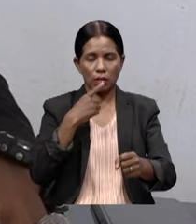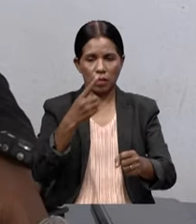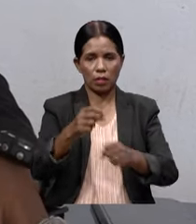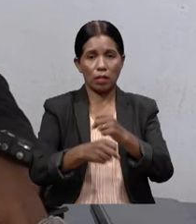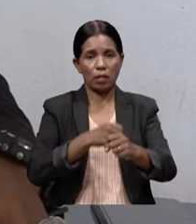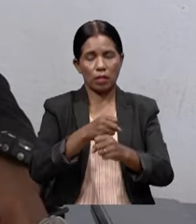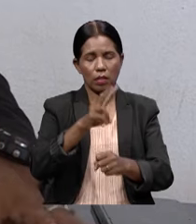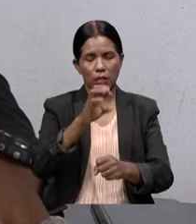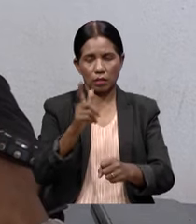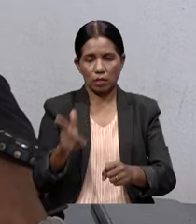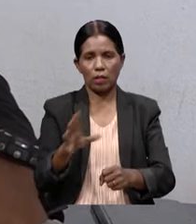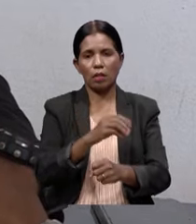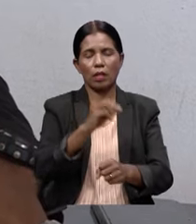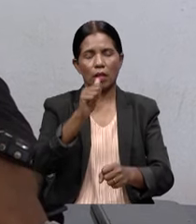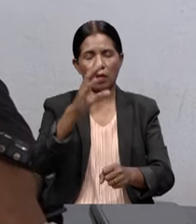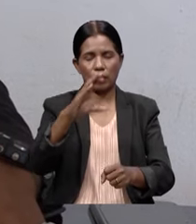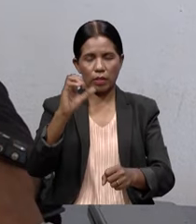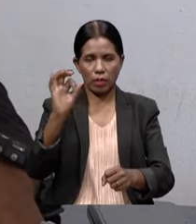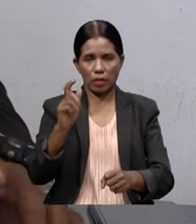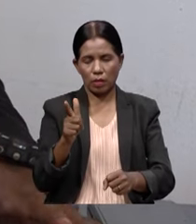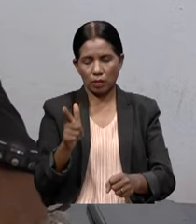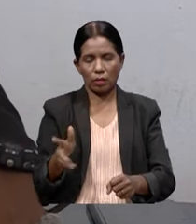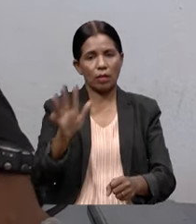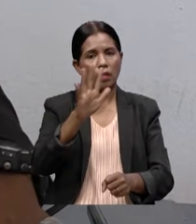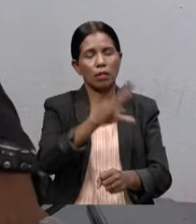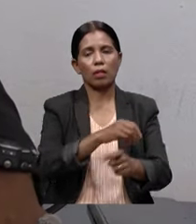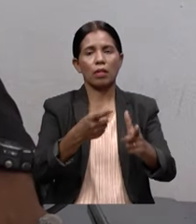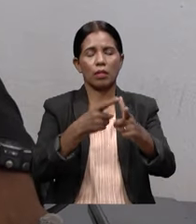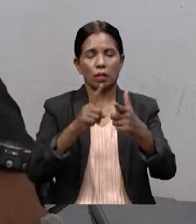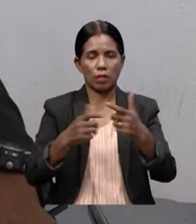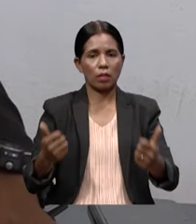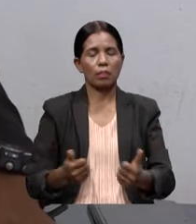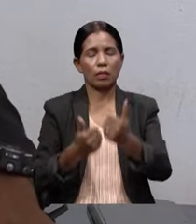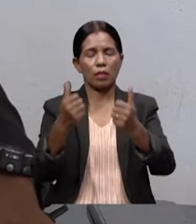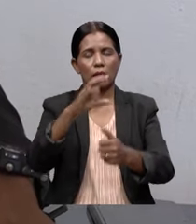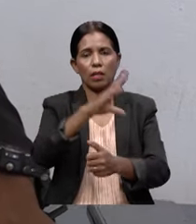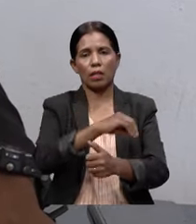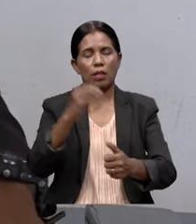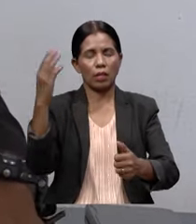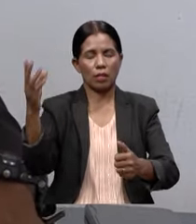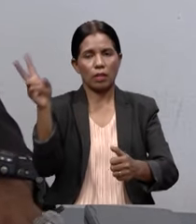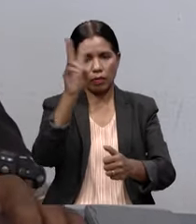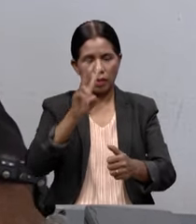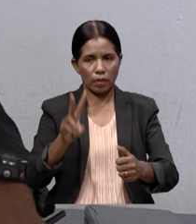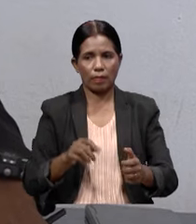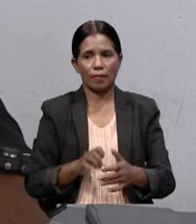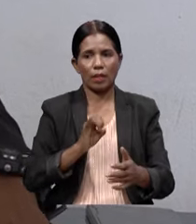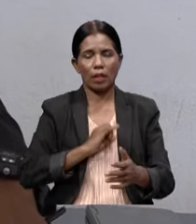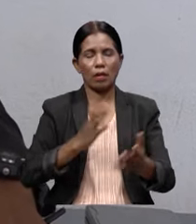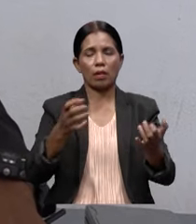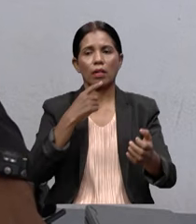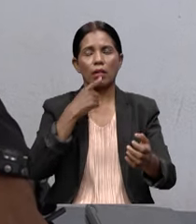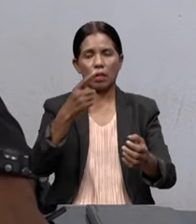Rio Rua Ronulo AFC U23 Championship Qualificação no jogo competição SEA Games e a Vietnã. Kawakara clarifica